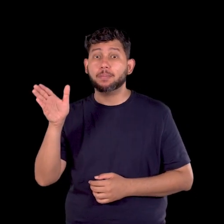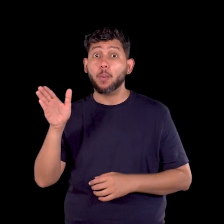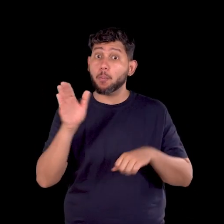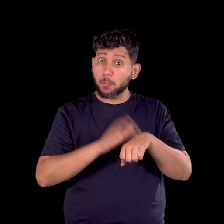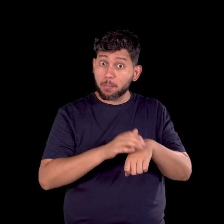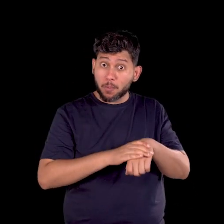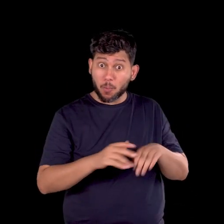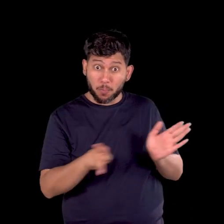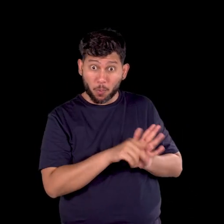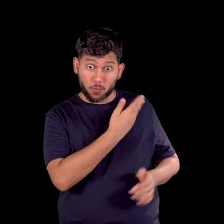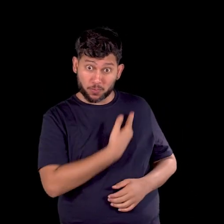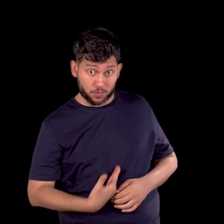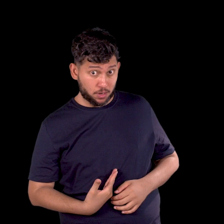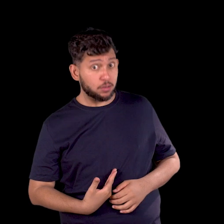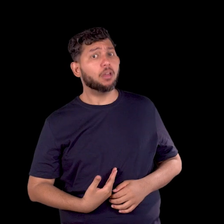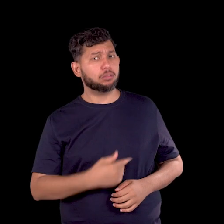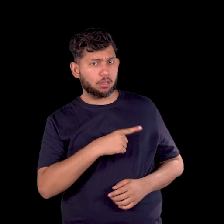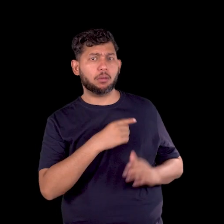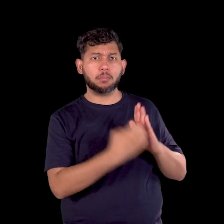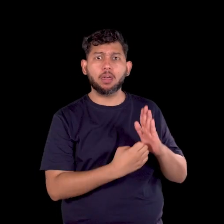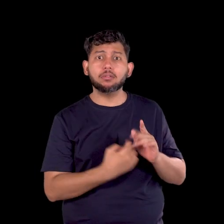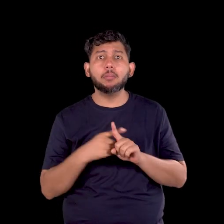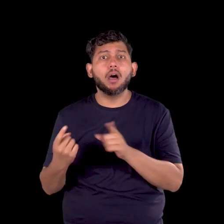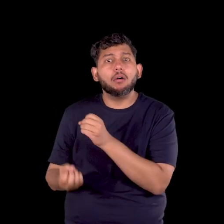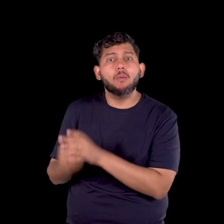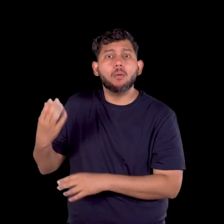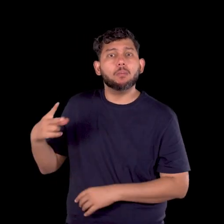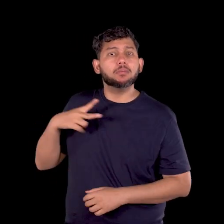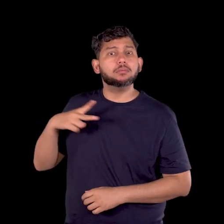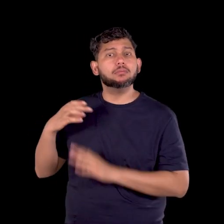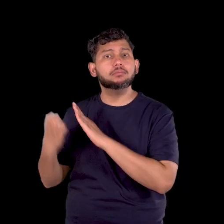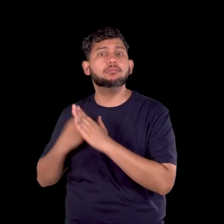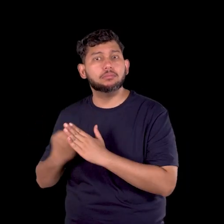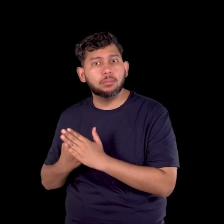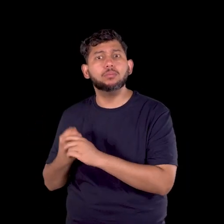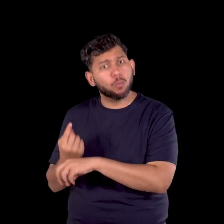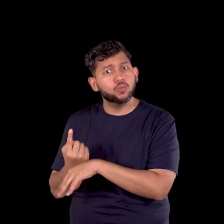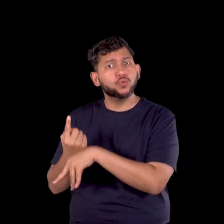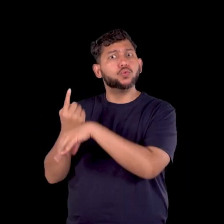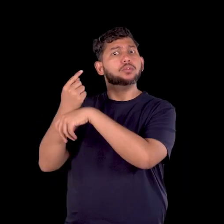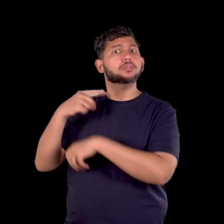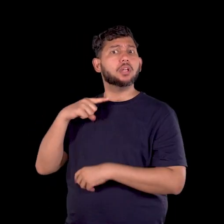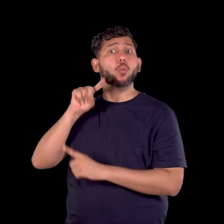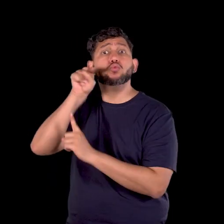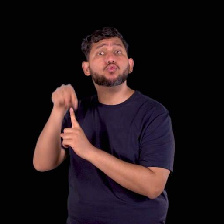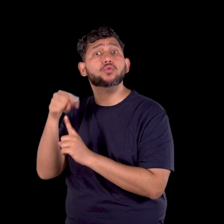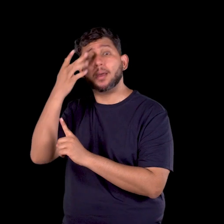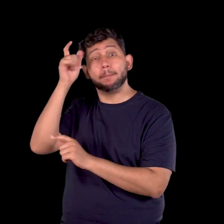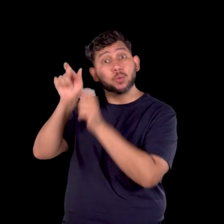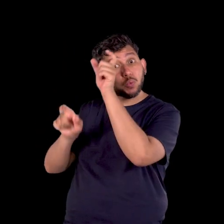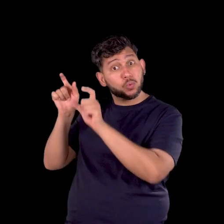nova tendência de exploração espacial, desvinculada das organizações governamentais, agora com o apoio de